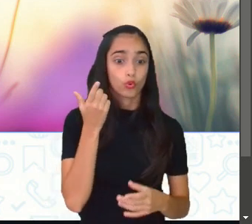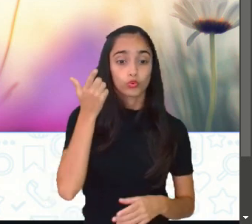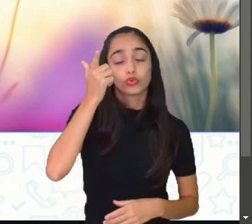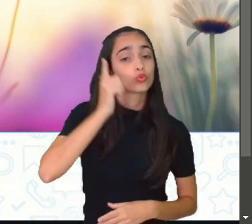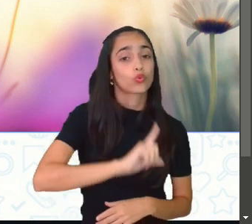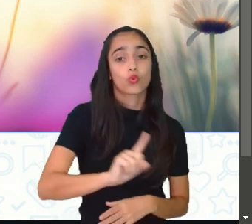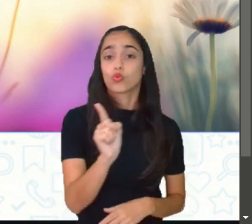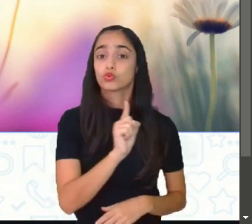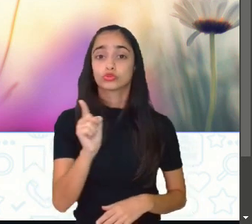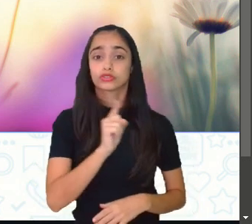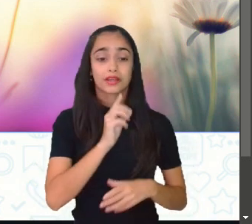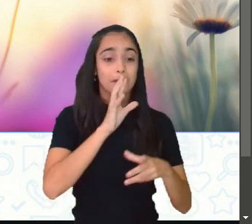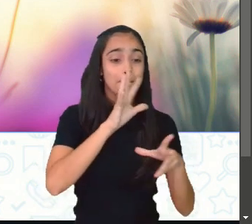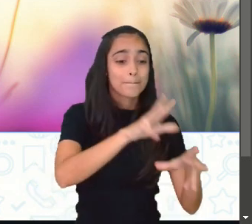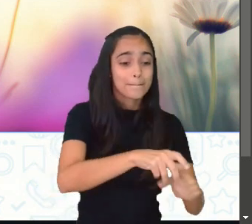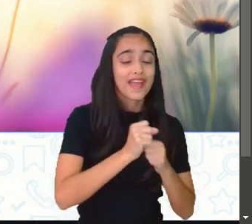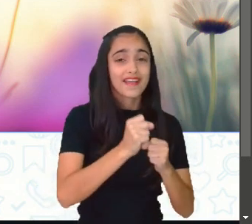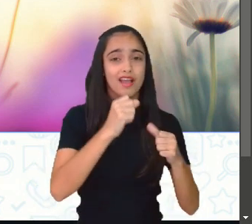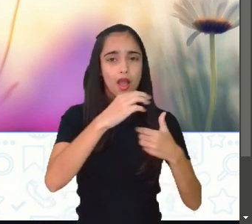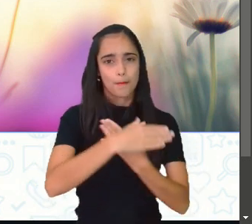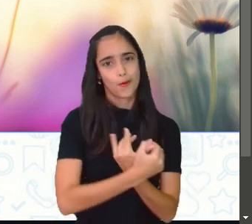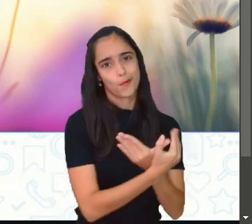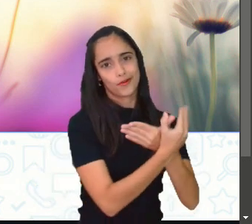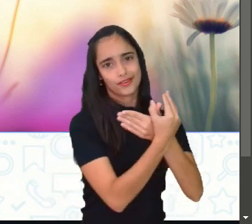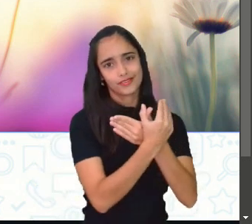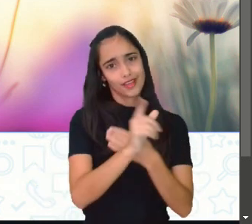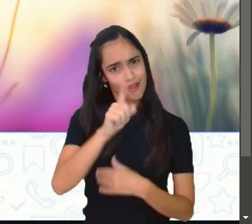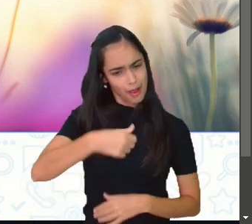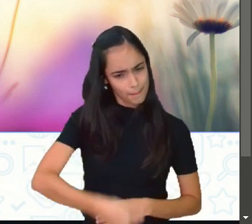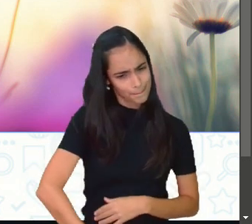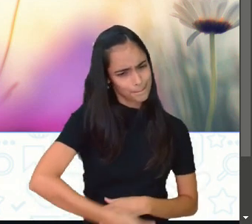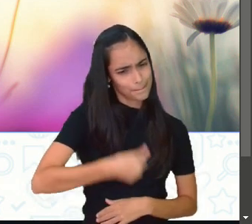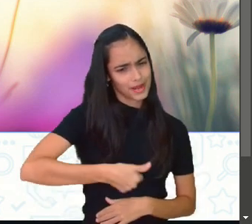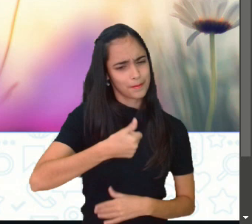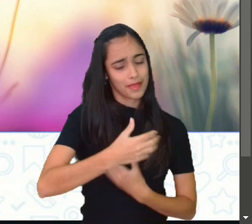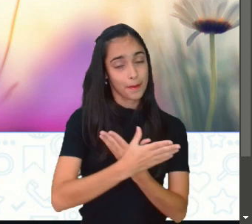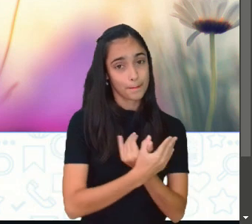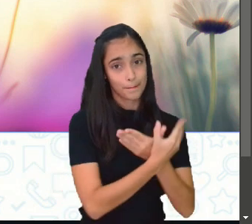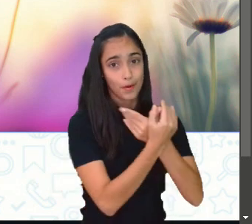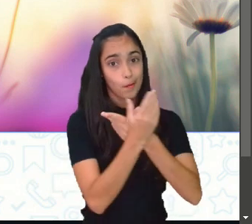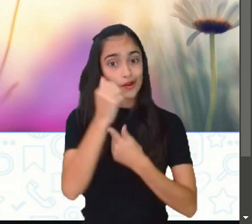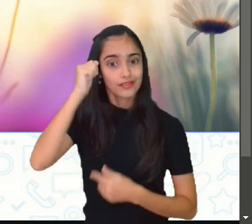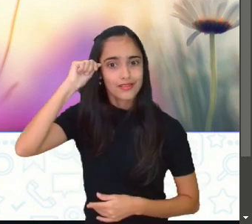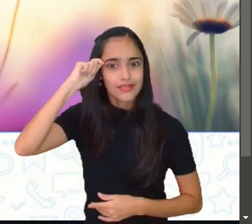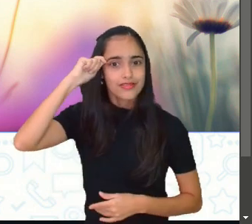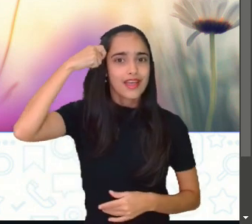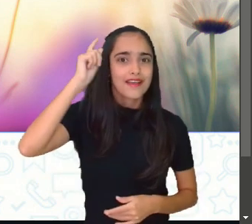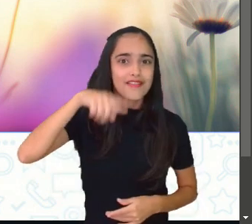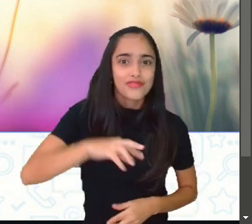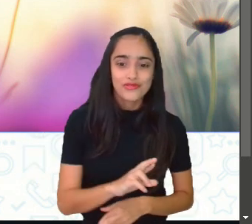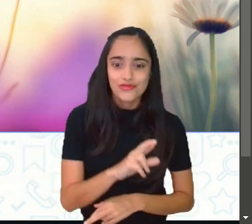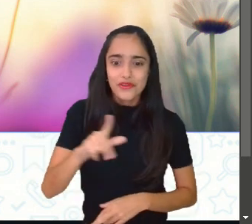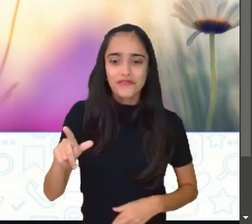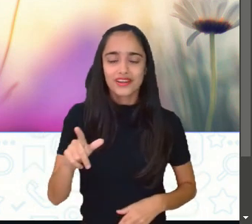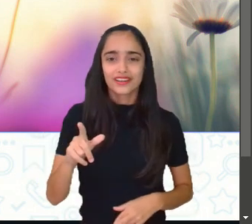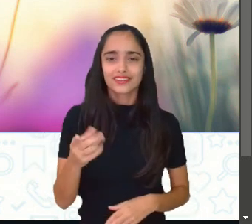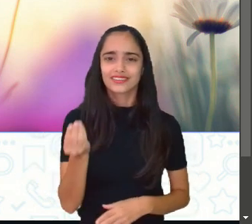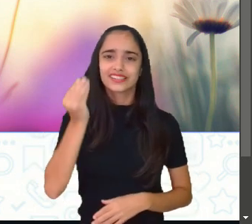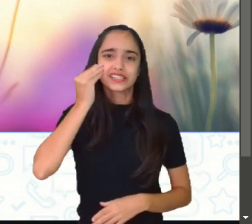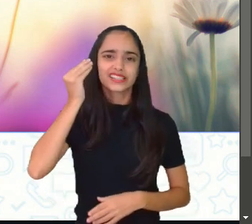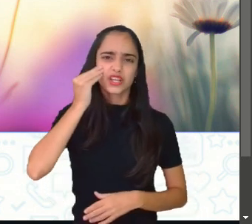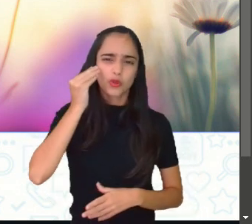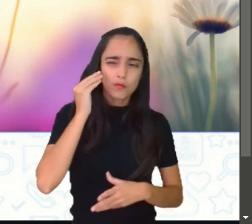todas as outras eram coloridas. Então ela se sentiu muito atraída por essa borboleta que era diferente. E ao tentar